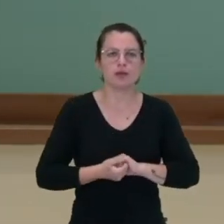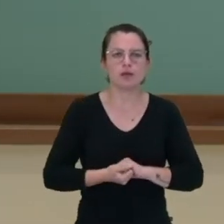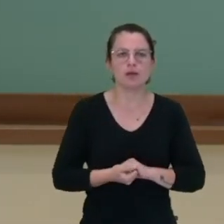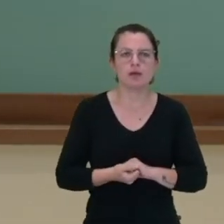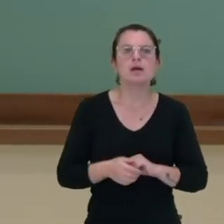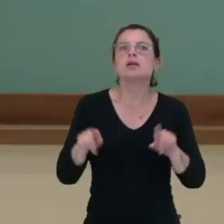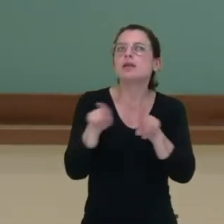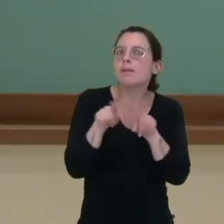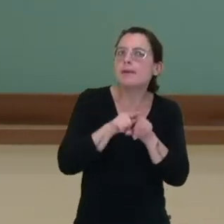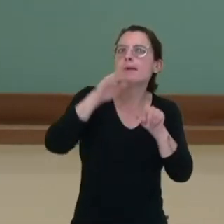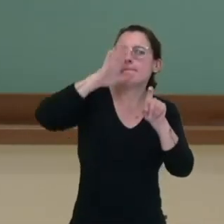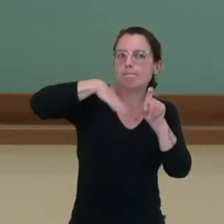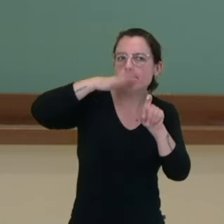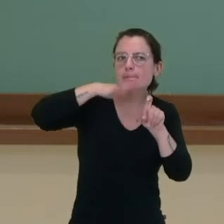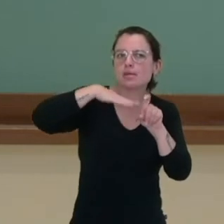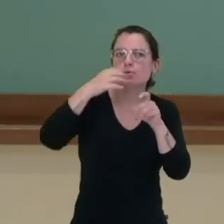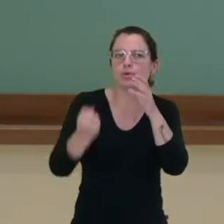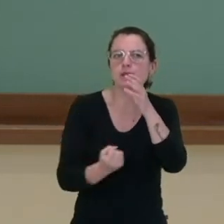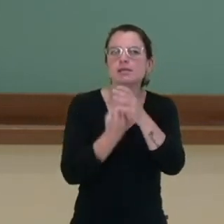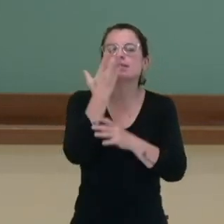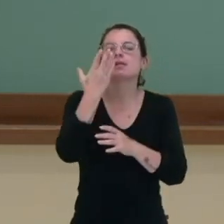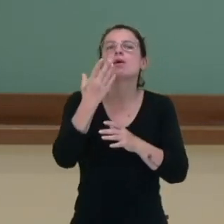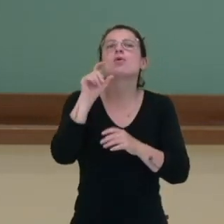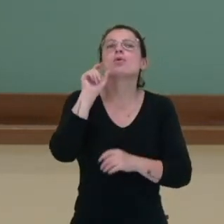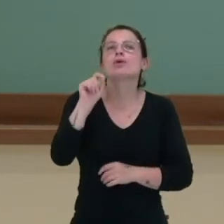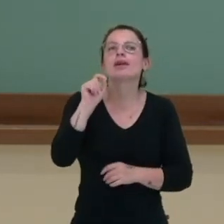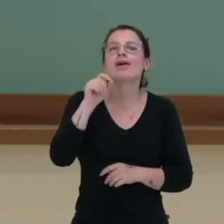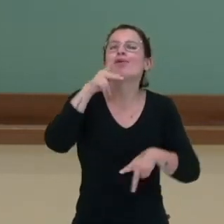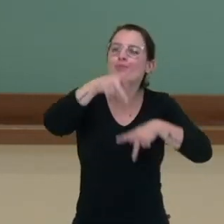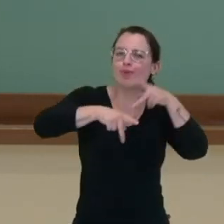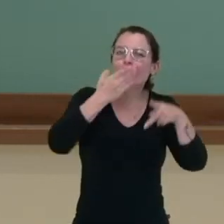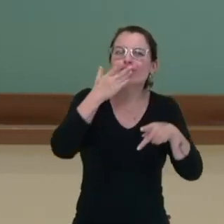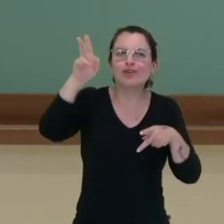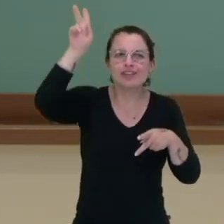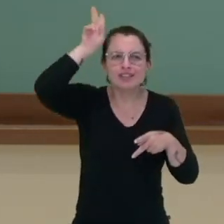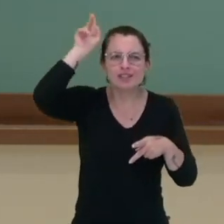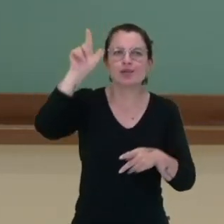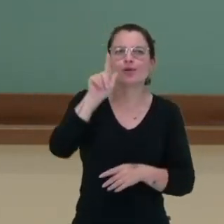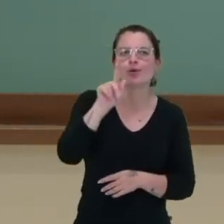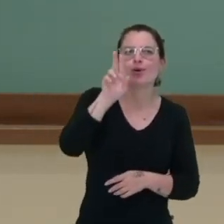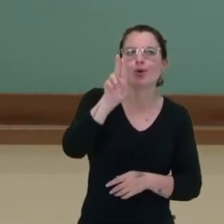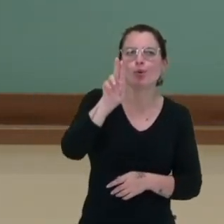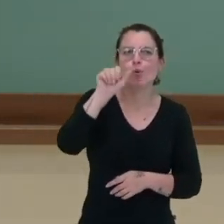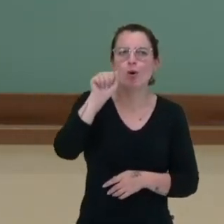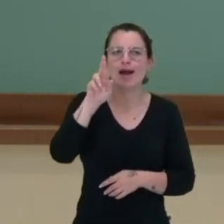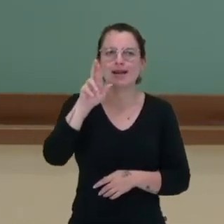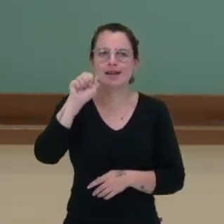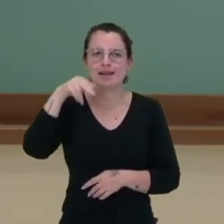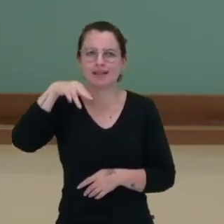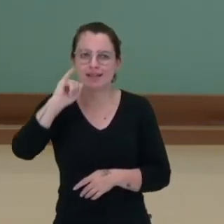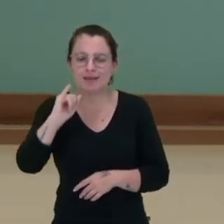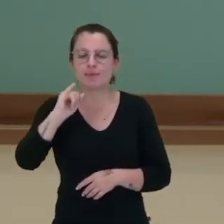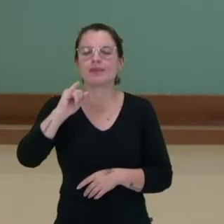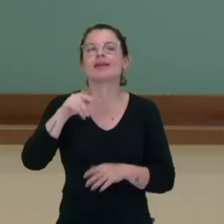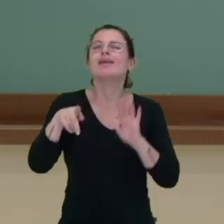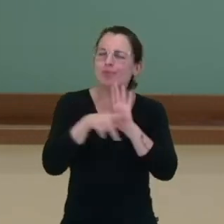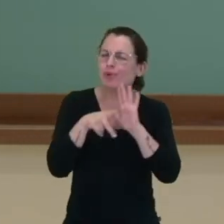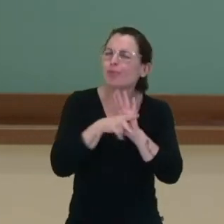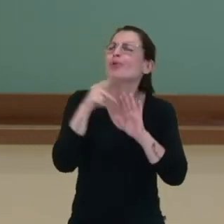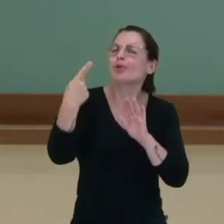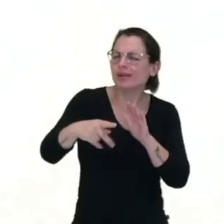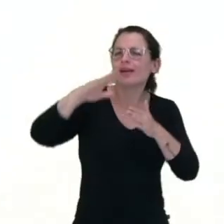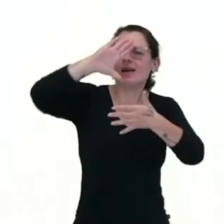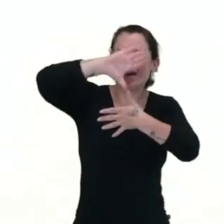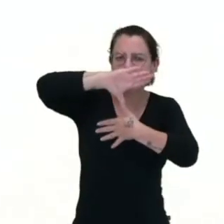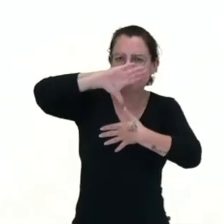partir da visão dos povos Guarani e Andeva, né? Povo originário da América, inclusive presente aqui no Brasil.